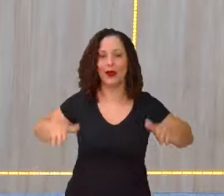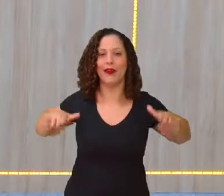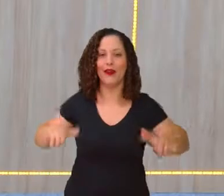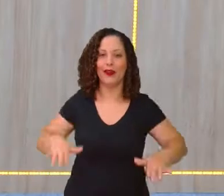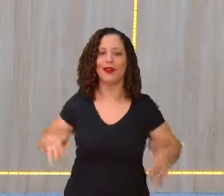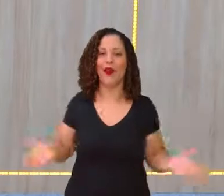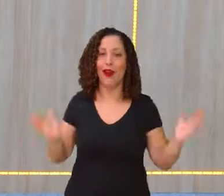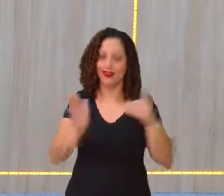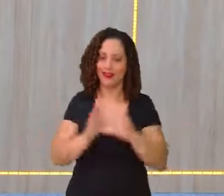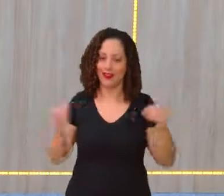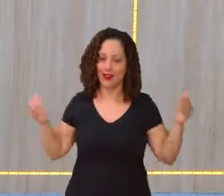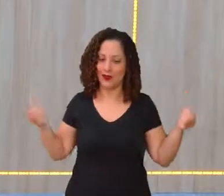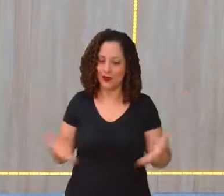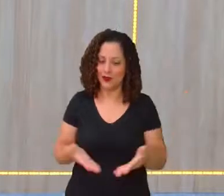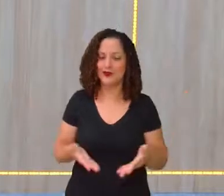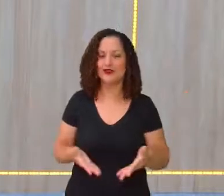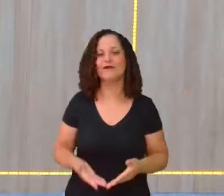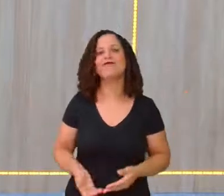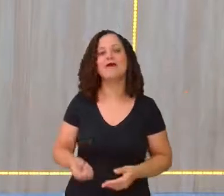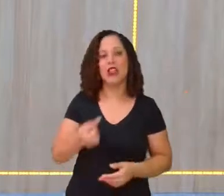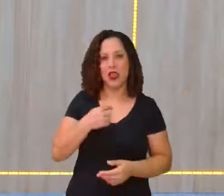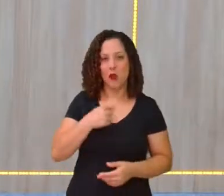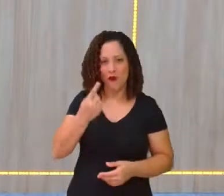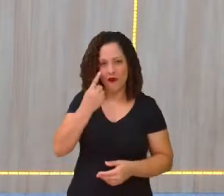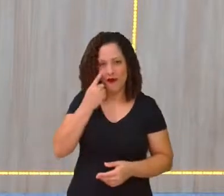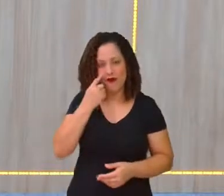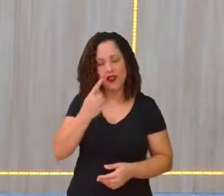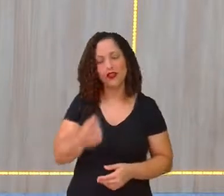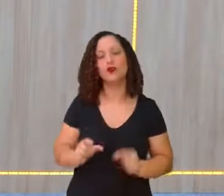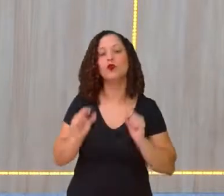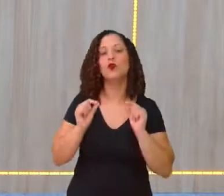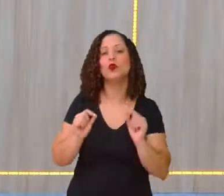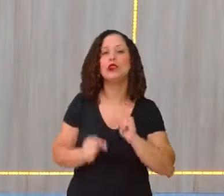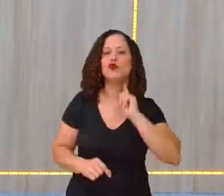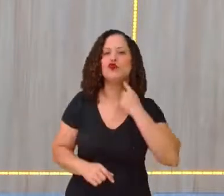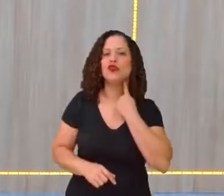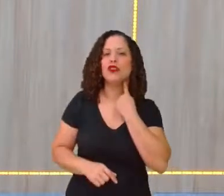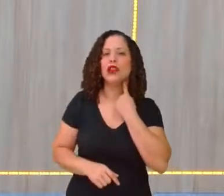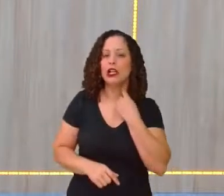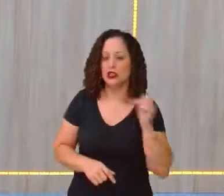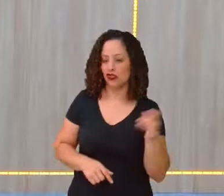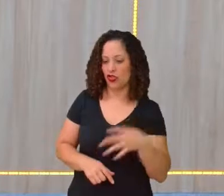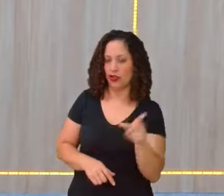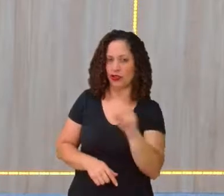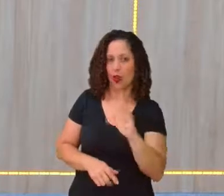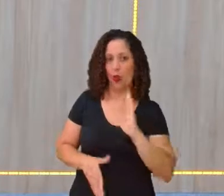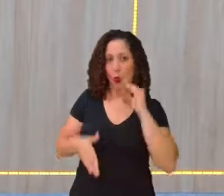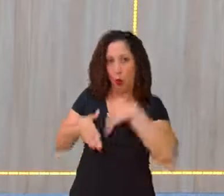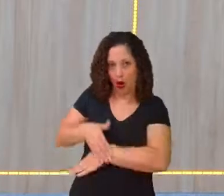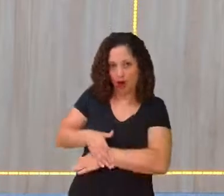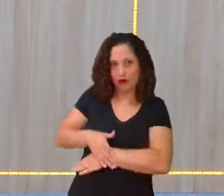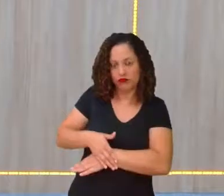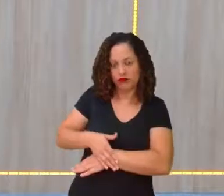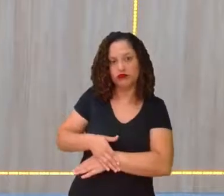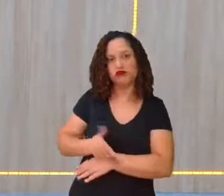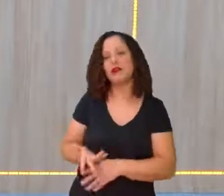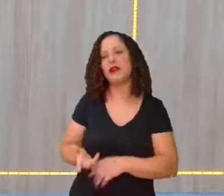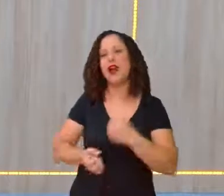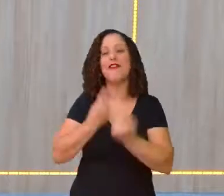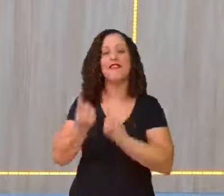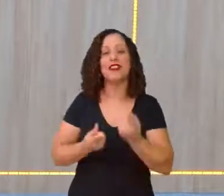até hoje, graças a Deus, se eu pegar qualquer lixo assim, eu guardo na minha bolsa e deixo para jogar. Às vezes eu